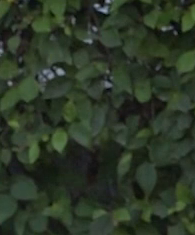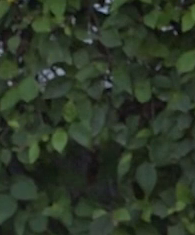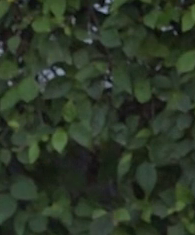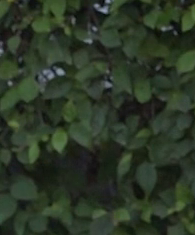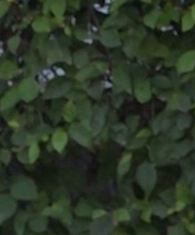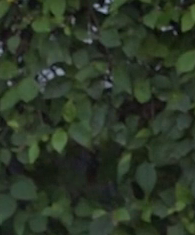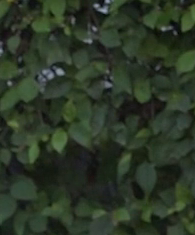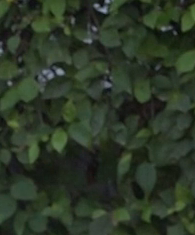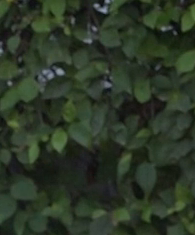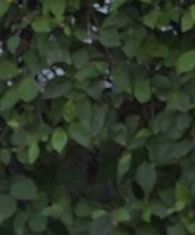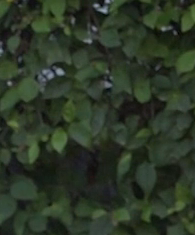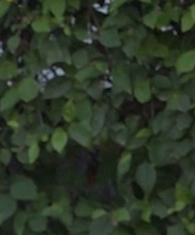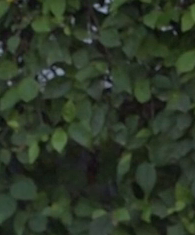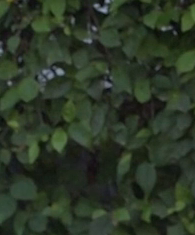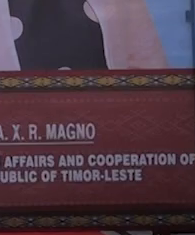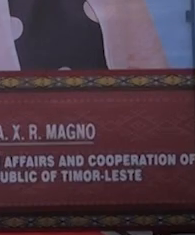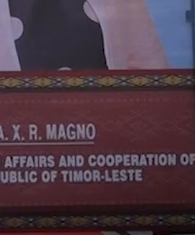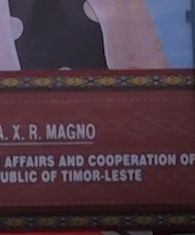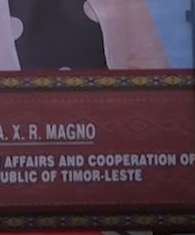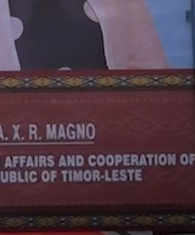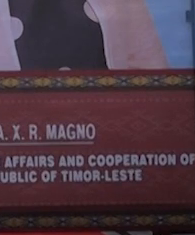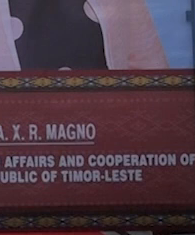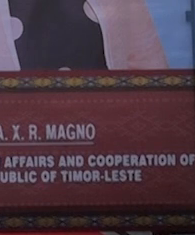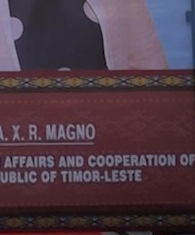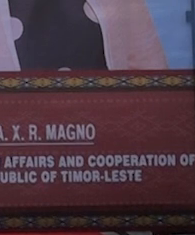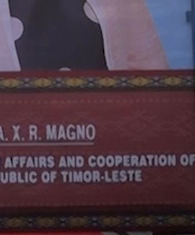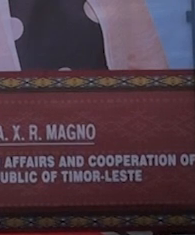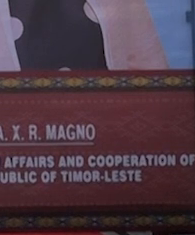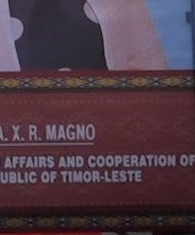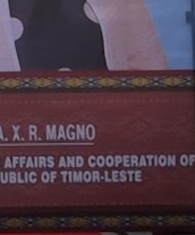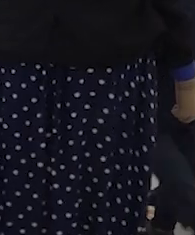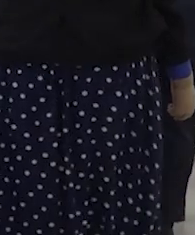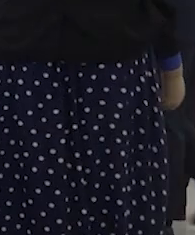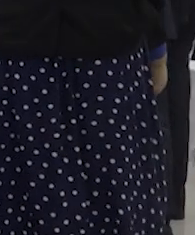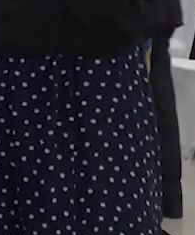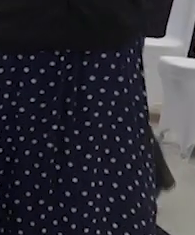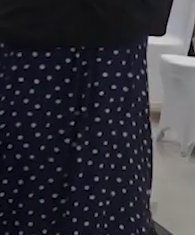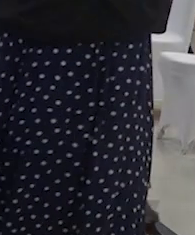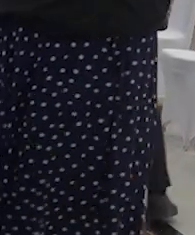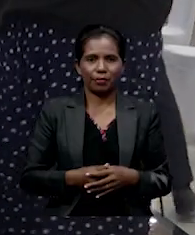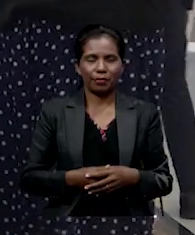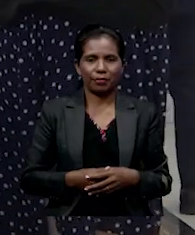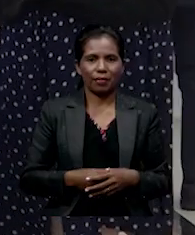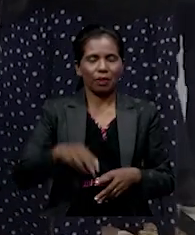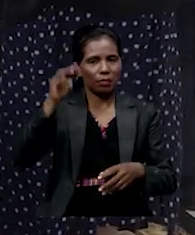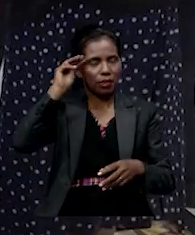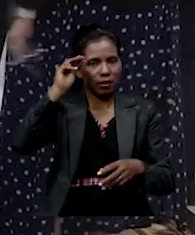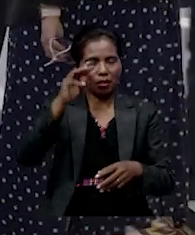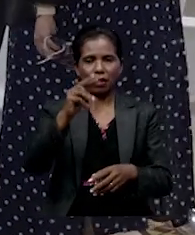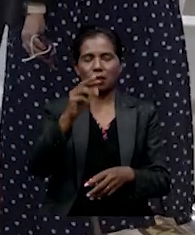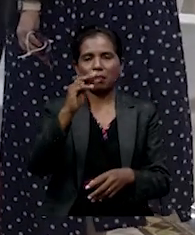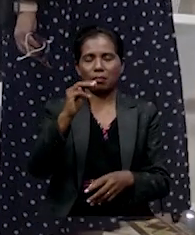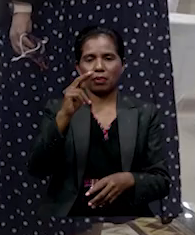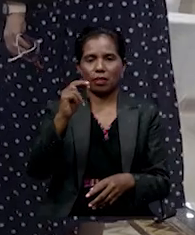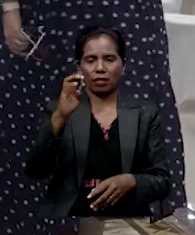no Programa Capacitação para Trabalhador Timor-Leste, Moloch para Serviço e Austrália. Ministra de Negócios Estrangeiros